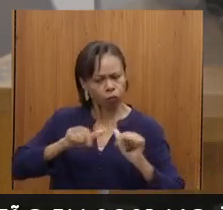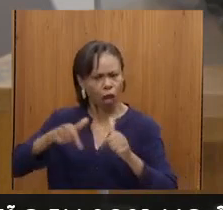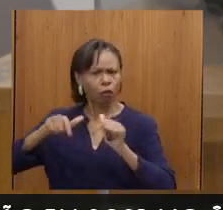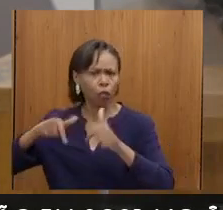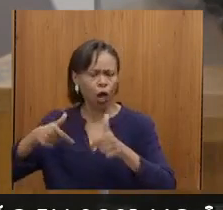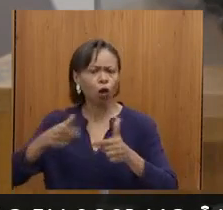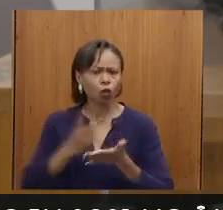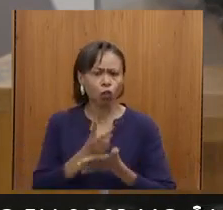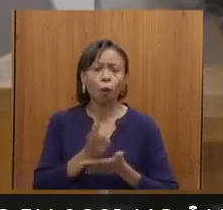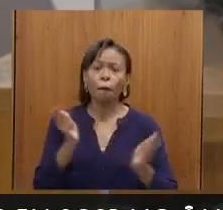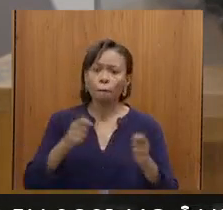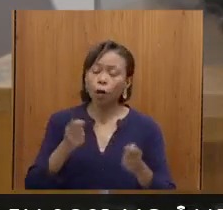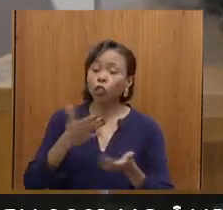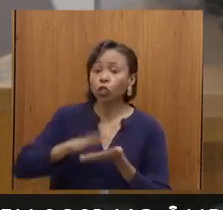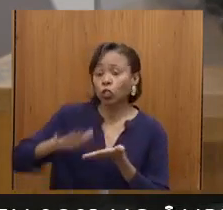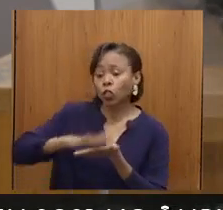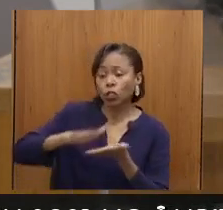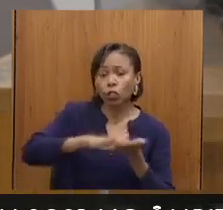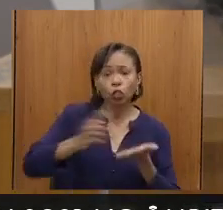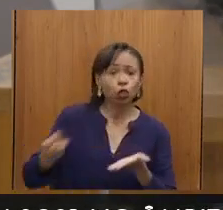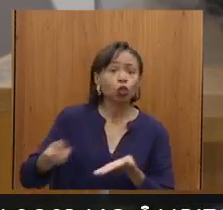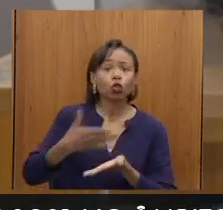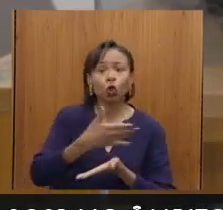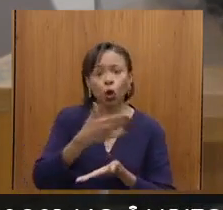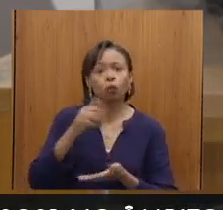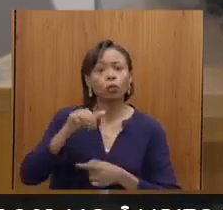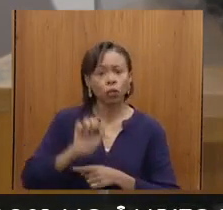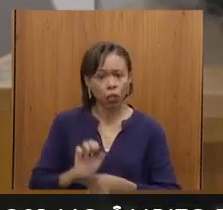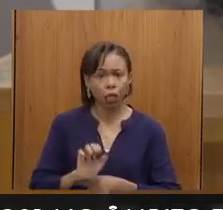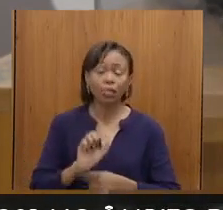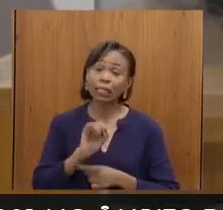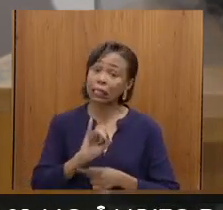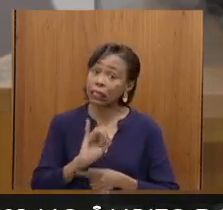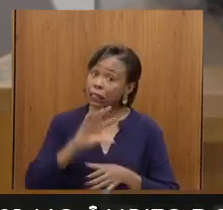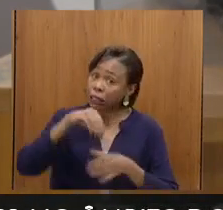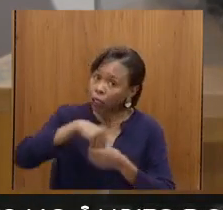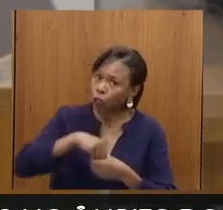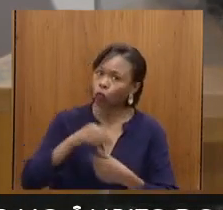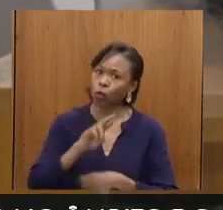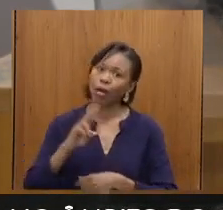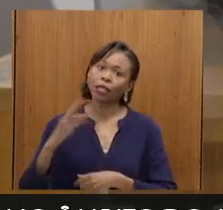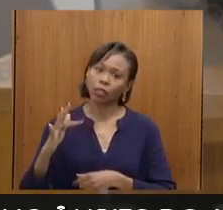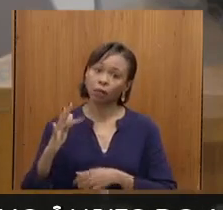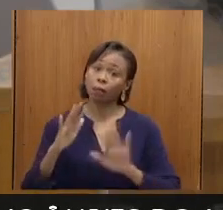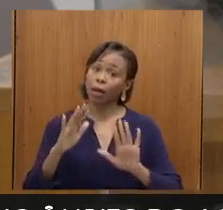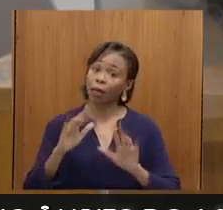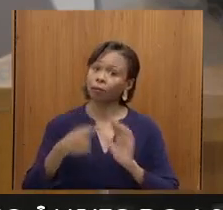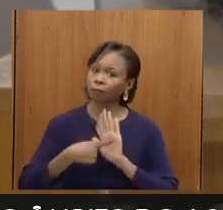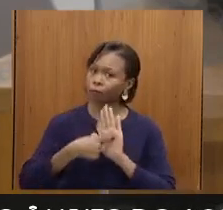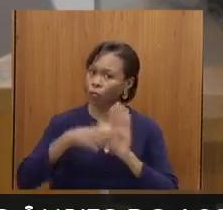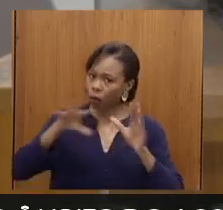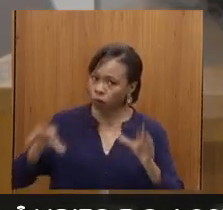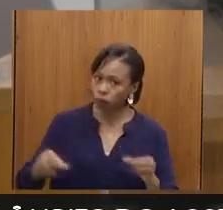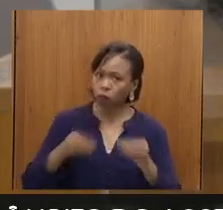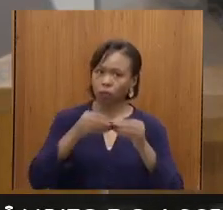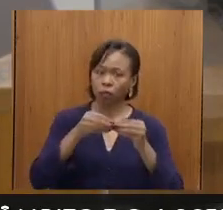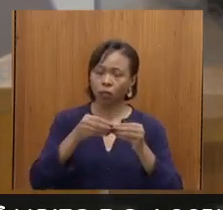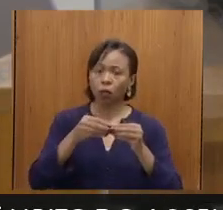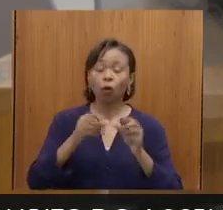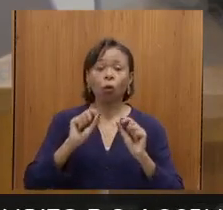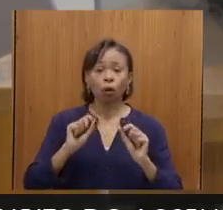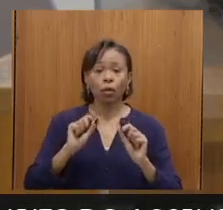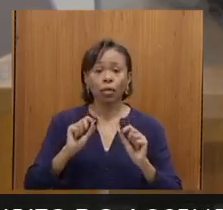novas despesas no Estado estando dentro do regime, desde que a gente é presente compensações ao regime. O equilíbrio,